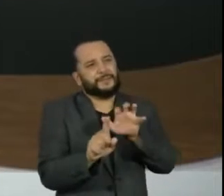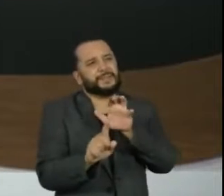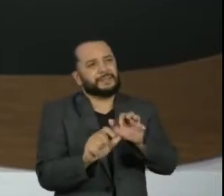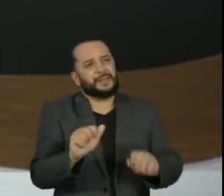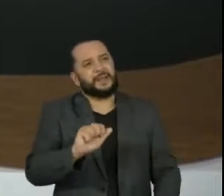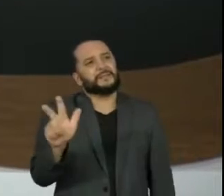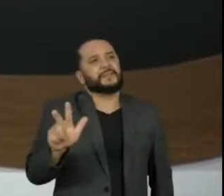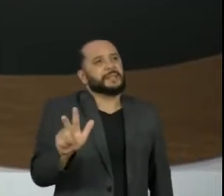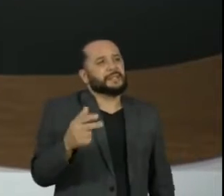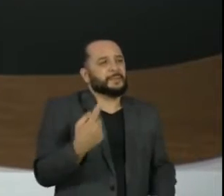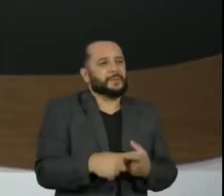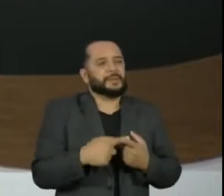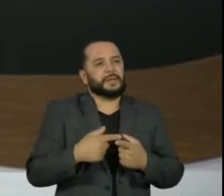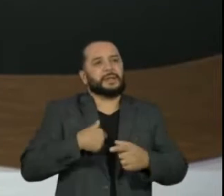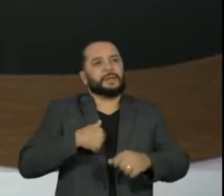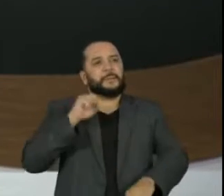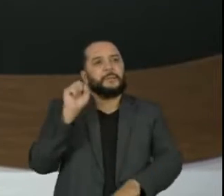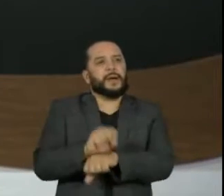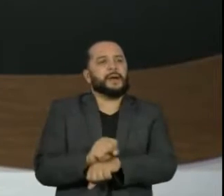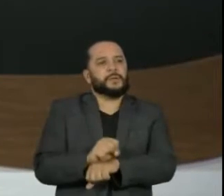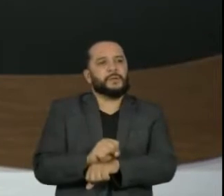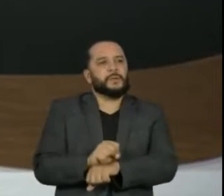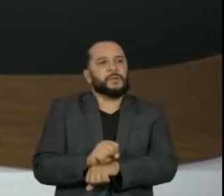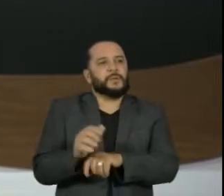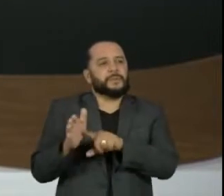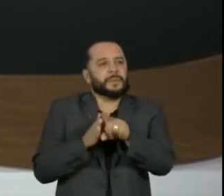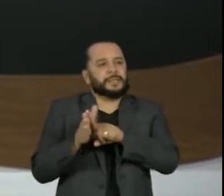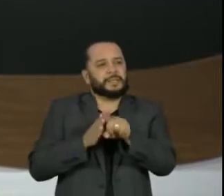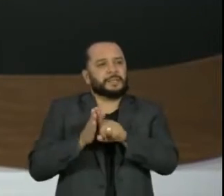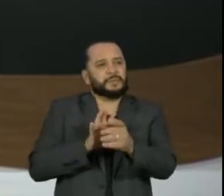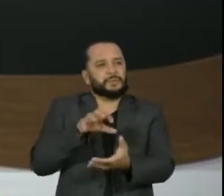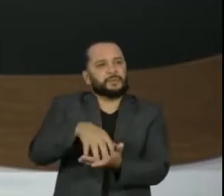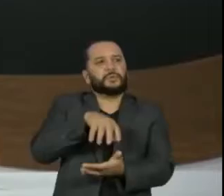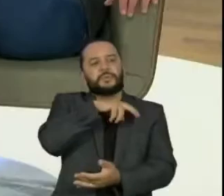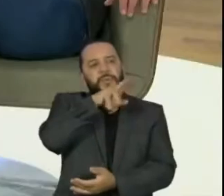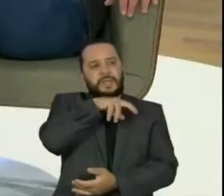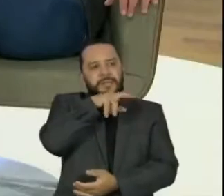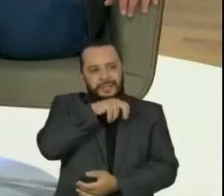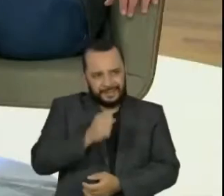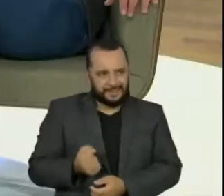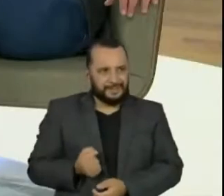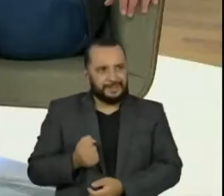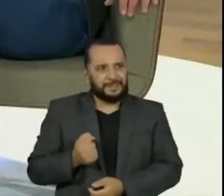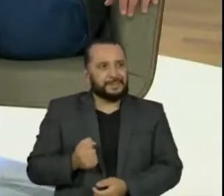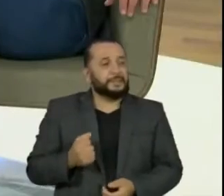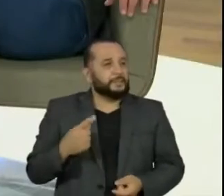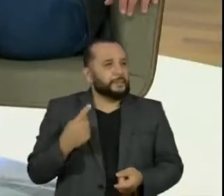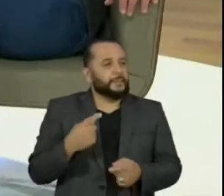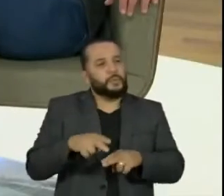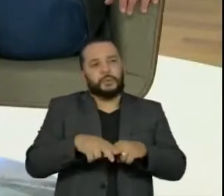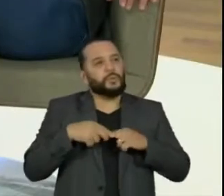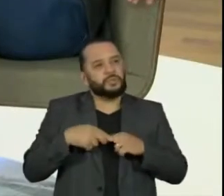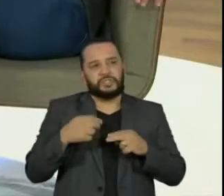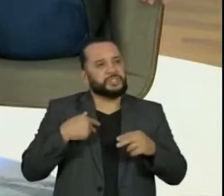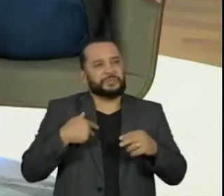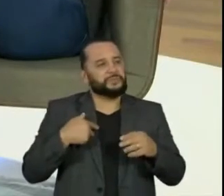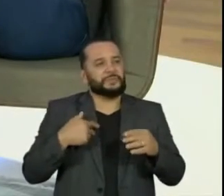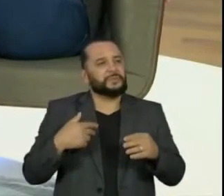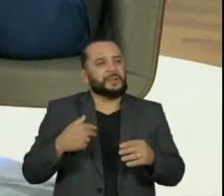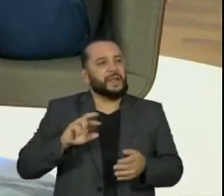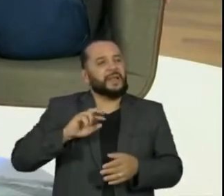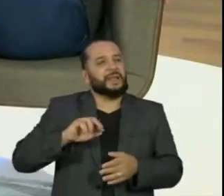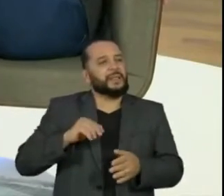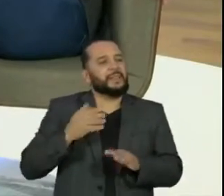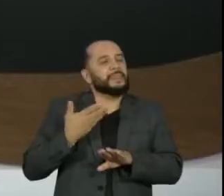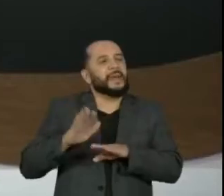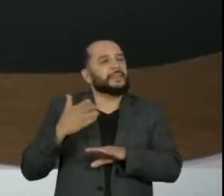da paralisação da pesquisa no Instituto Butantan por um fator que não tinha nada a ver com os estudos da